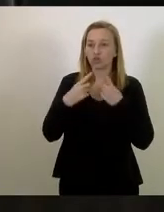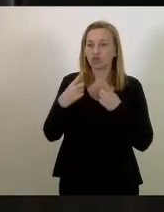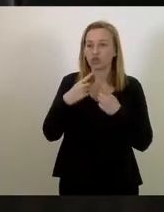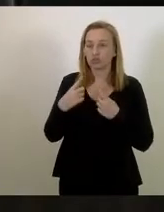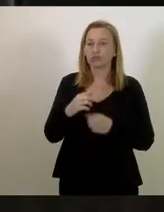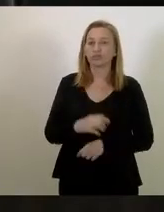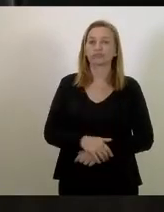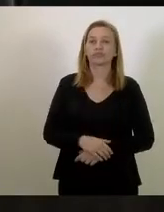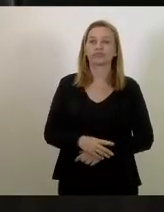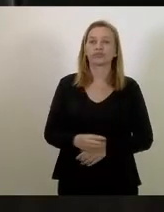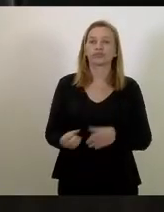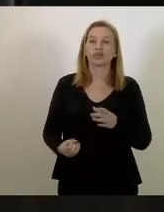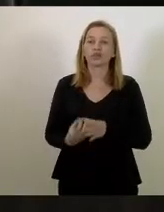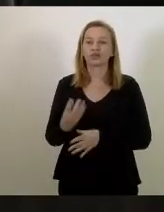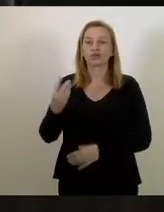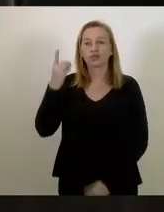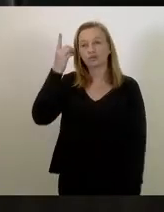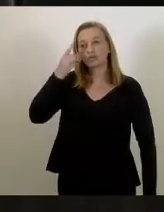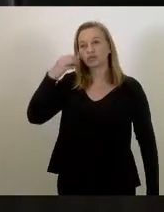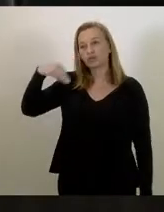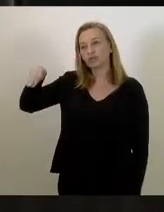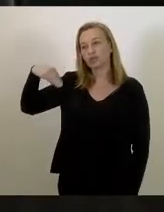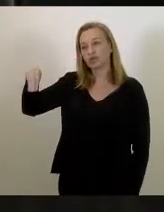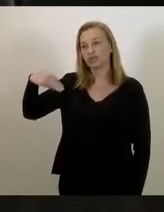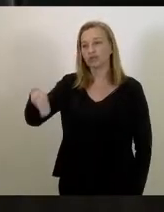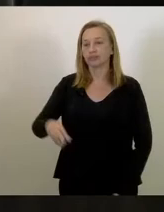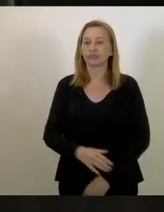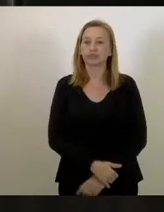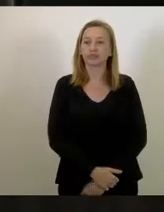discutir o autor deputado Carlos Mink